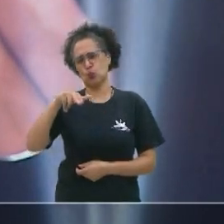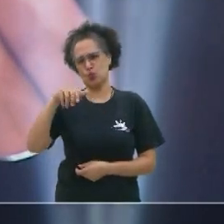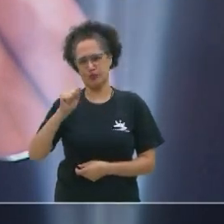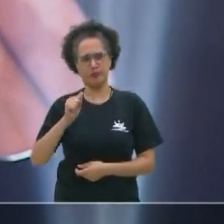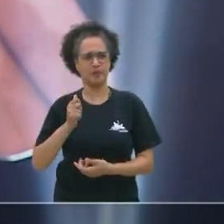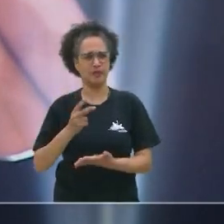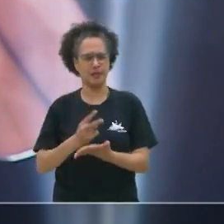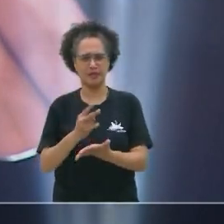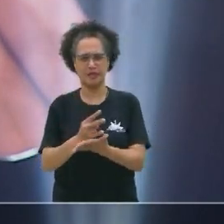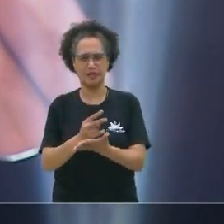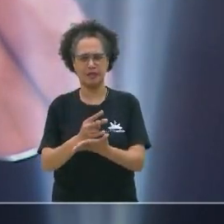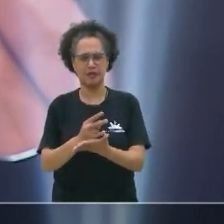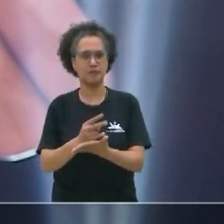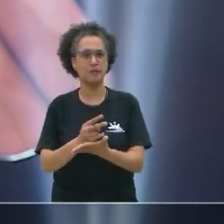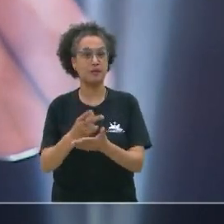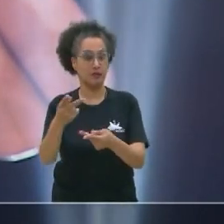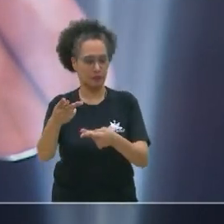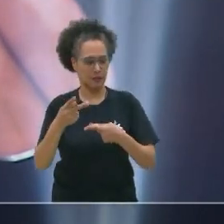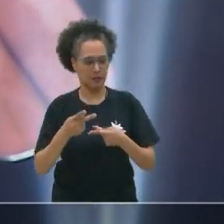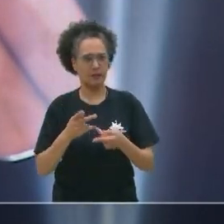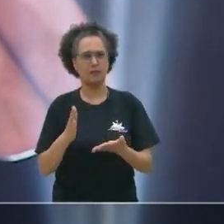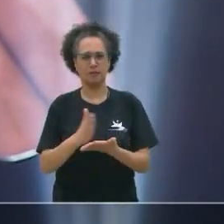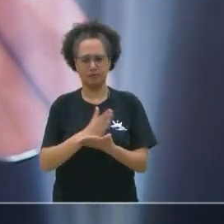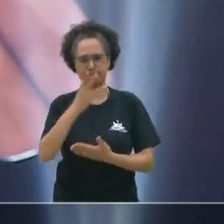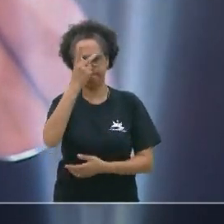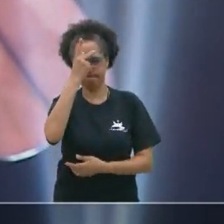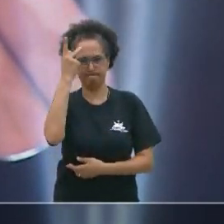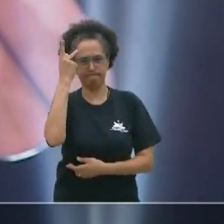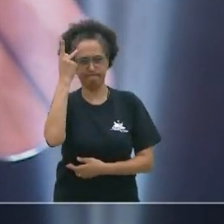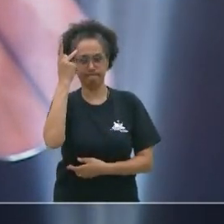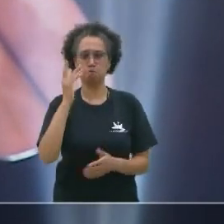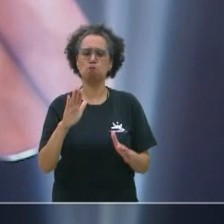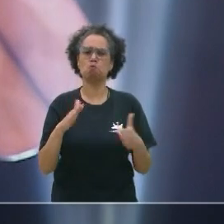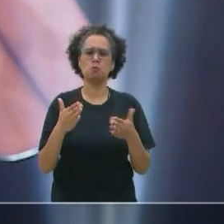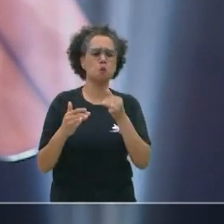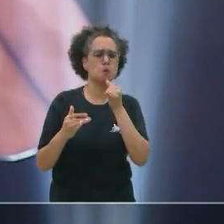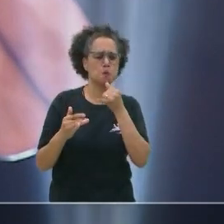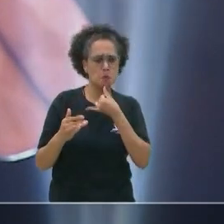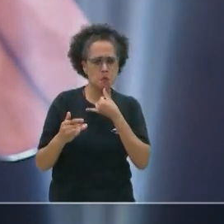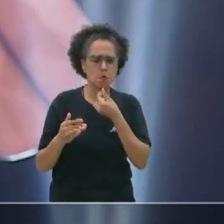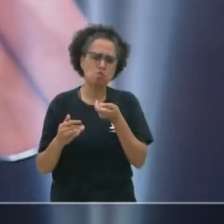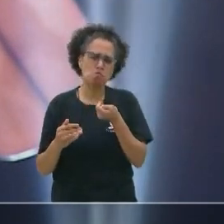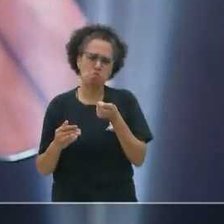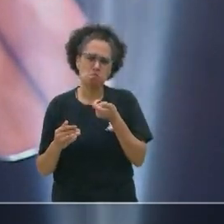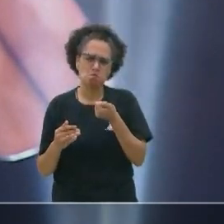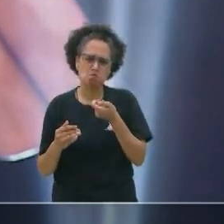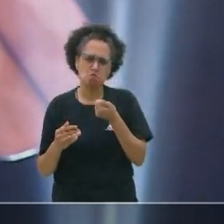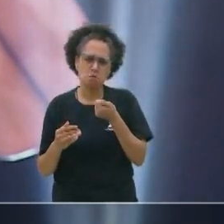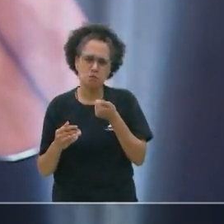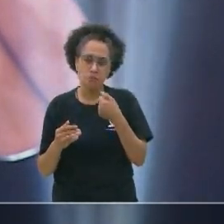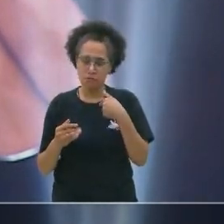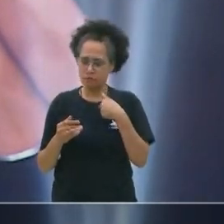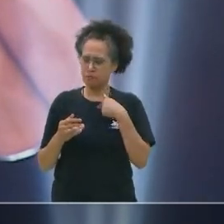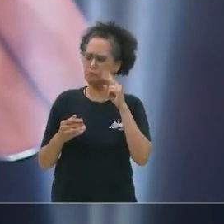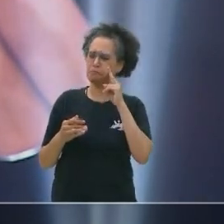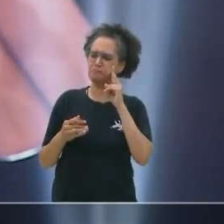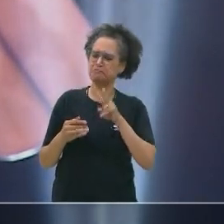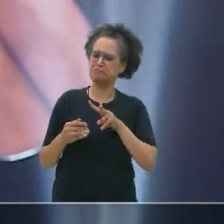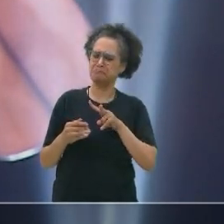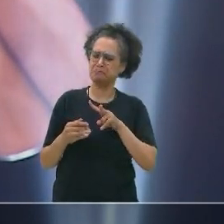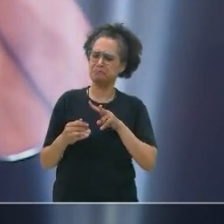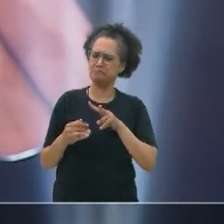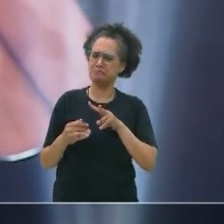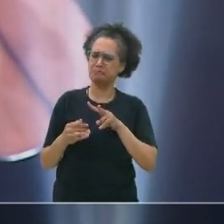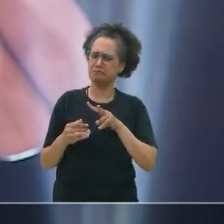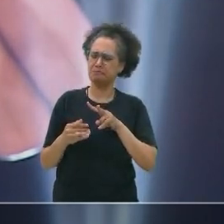Sempre vem alguém me visitar. Quando estou um pouco triste e me vejo, né,